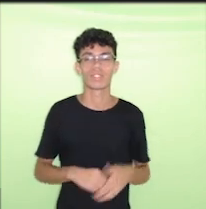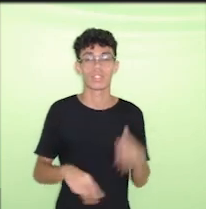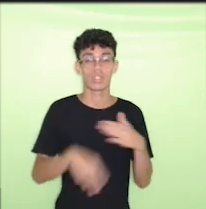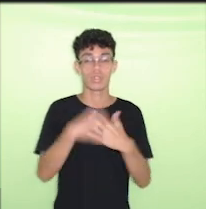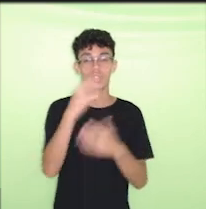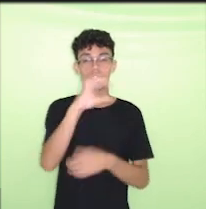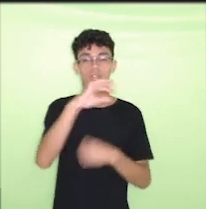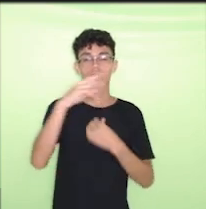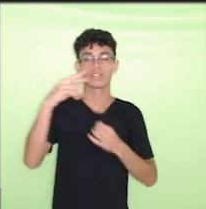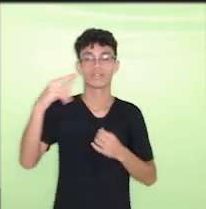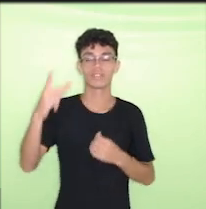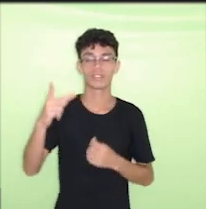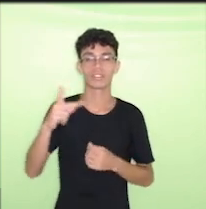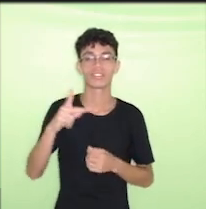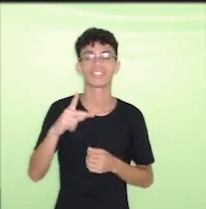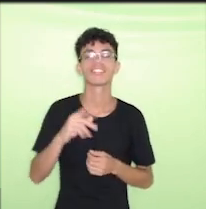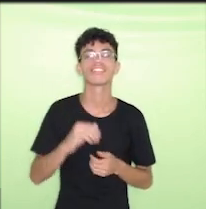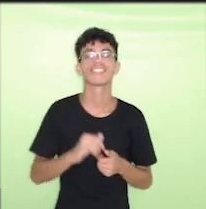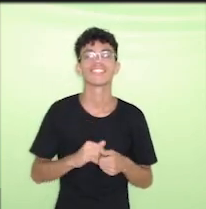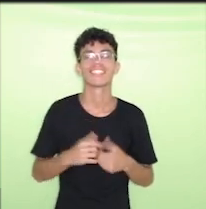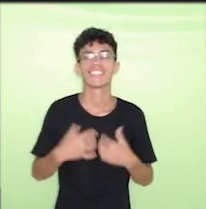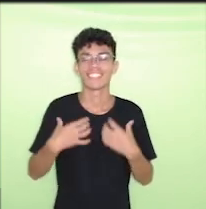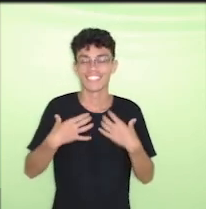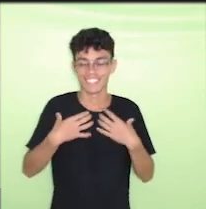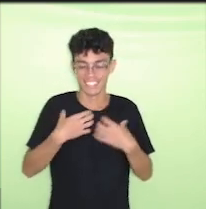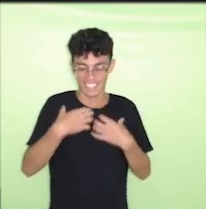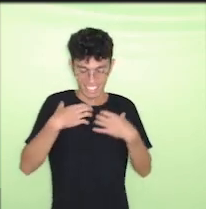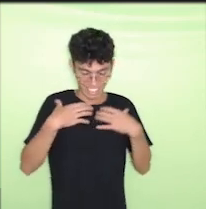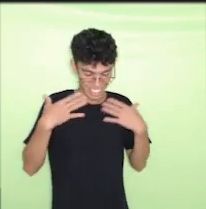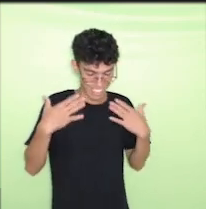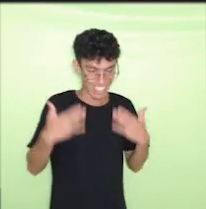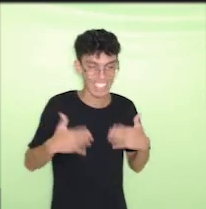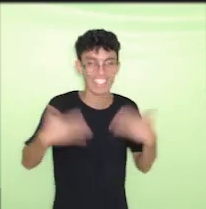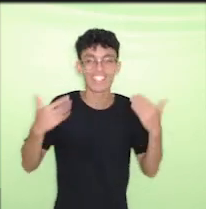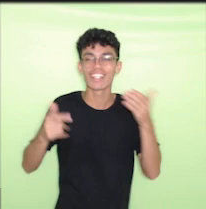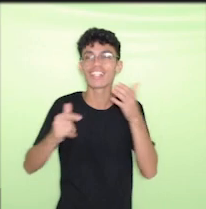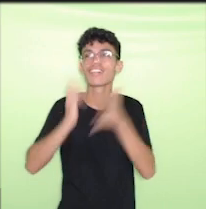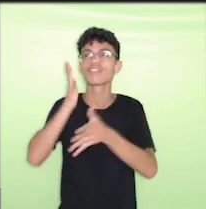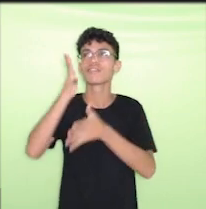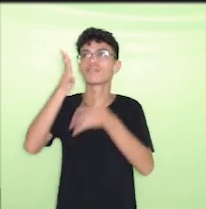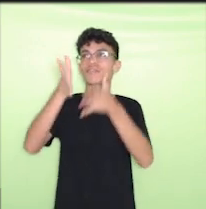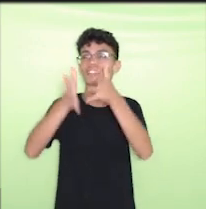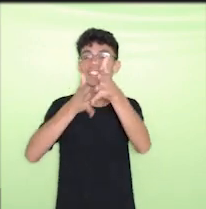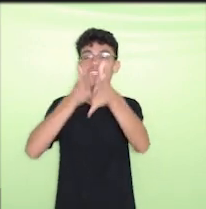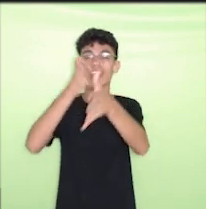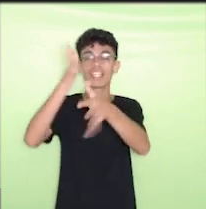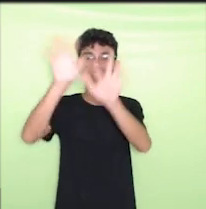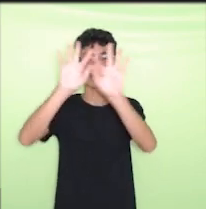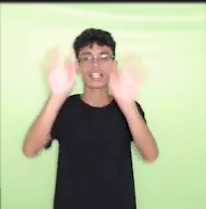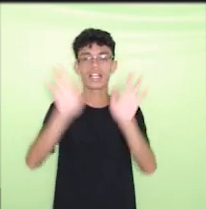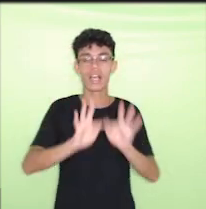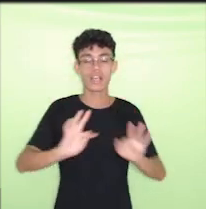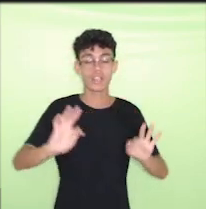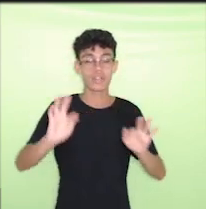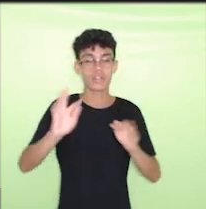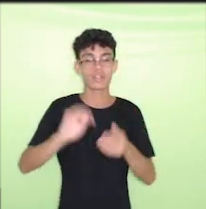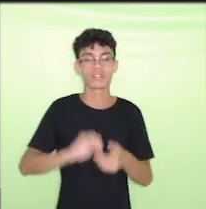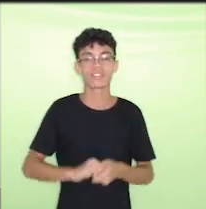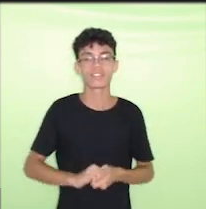segunda cooperadora, ainda muito maravilhada com as palavras que acabou de pronunciar, maravilha-se ainda mais